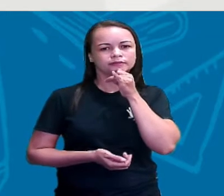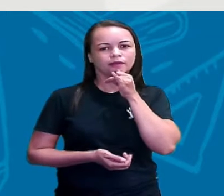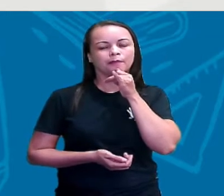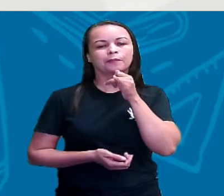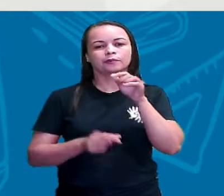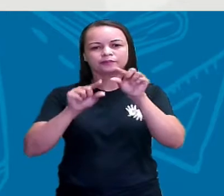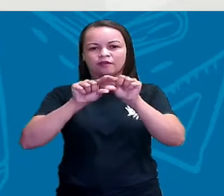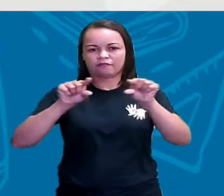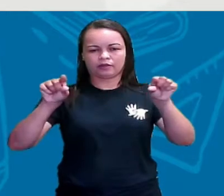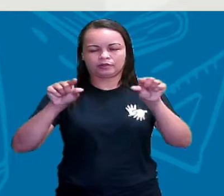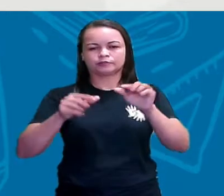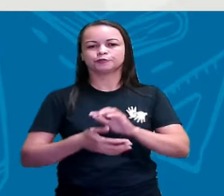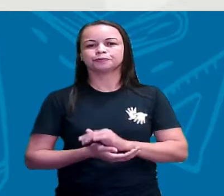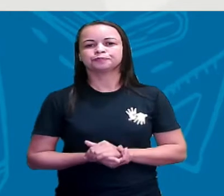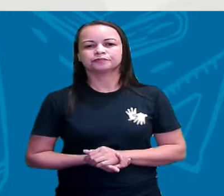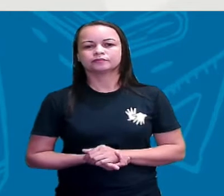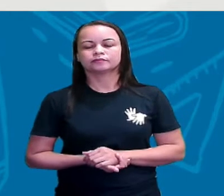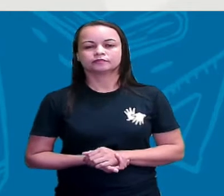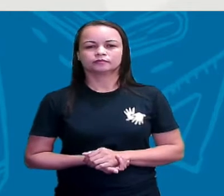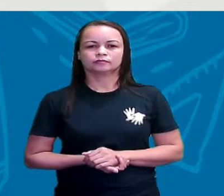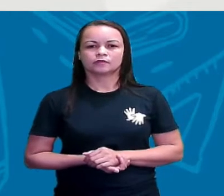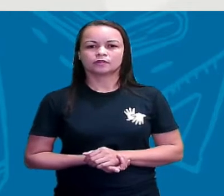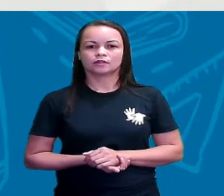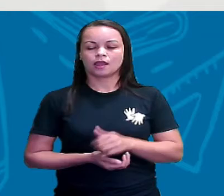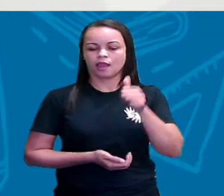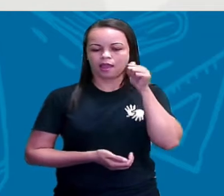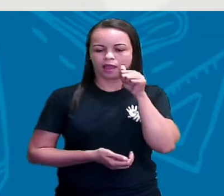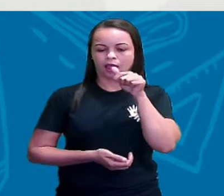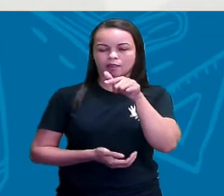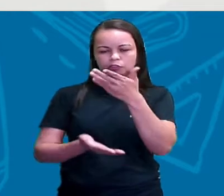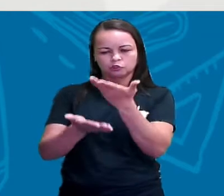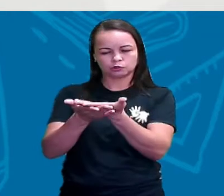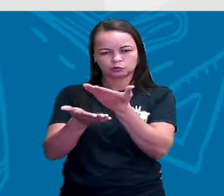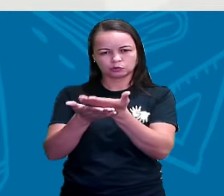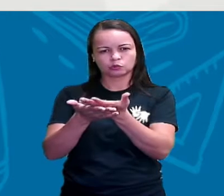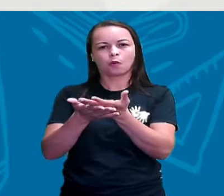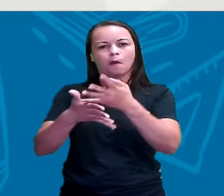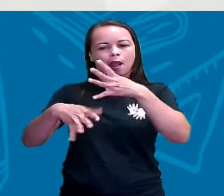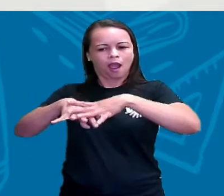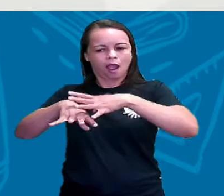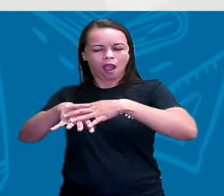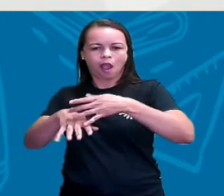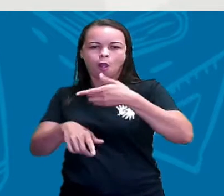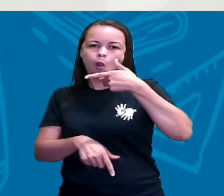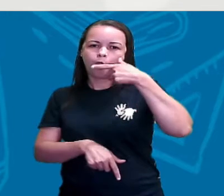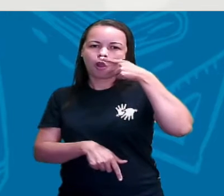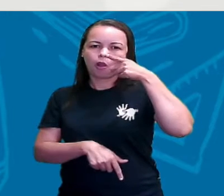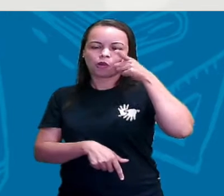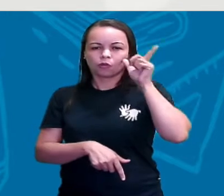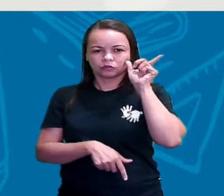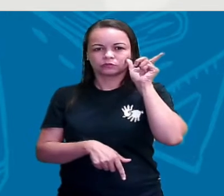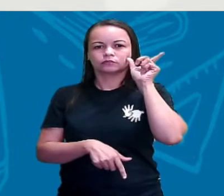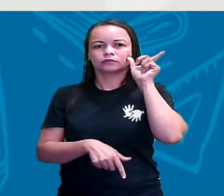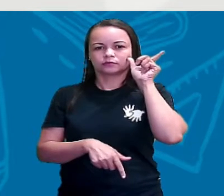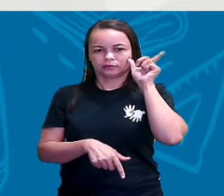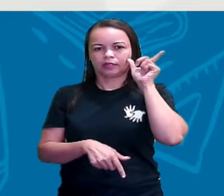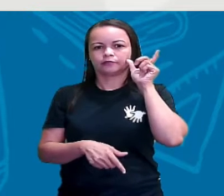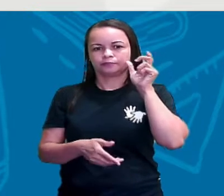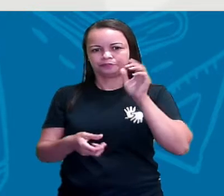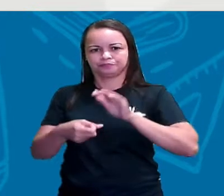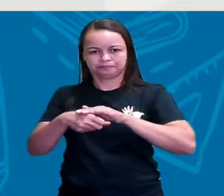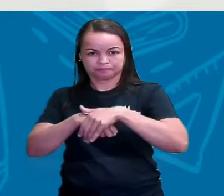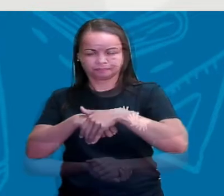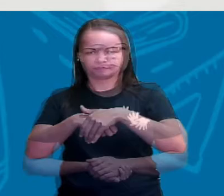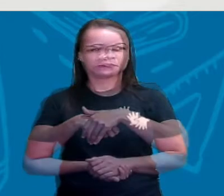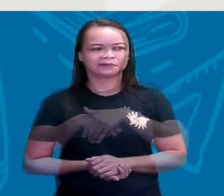math last night. Ou seja, ela estudou matemática ontem à noite. Notaram aí todas as expressões no final das